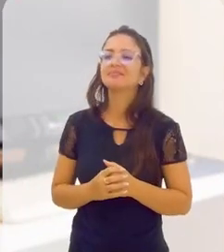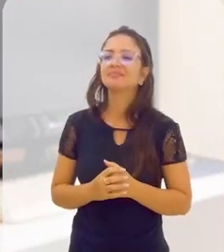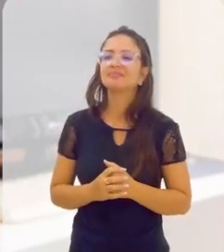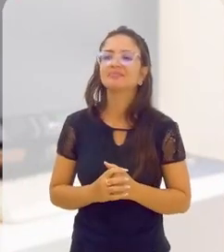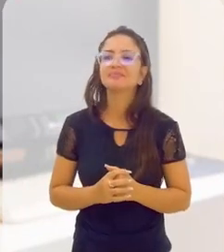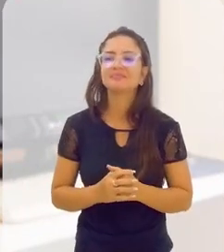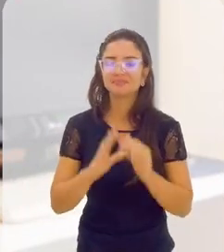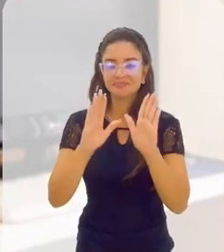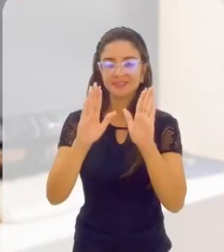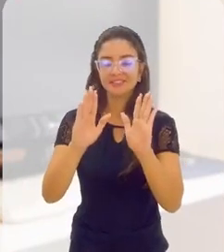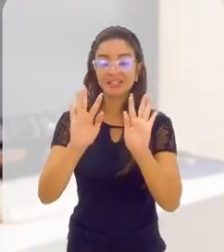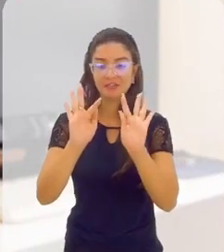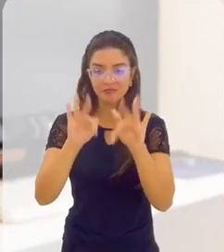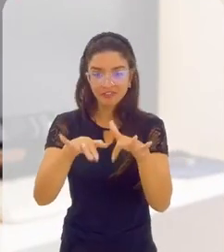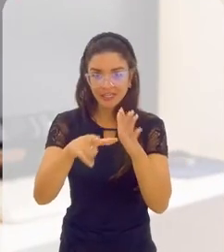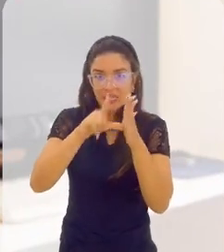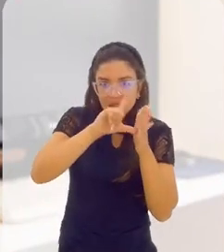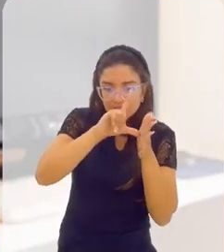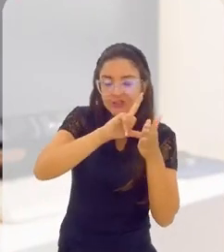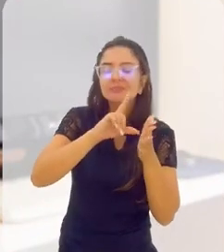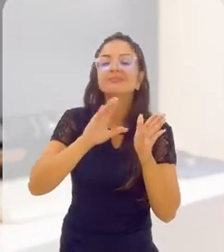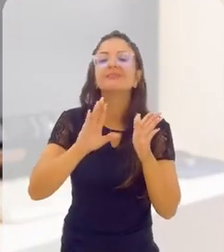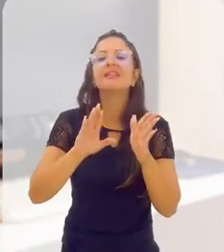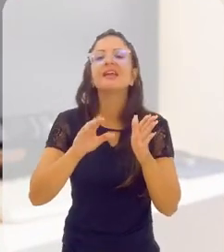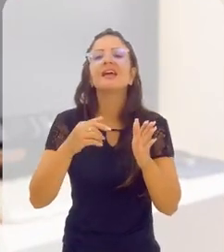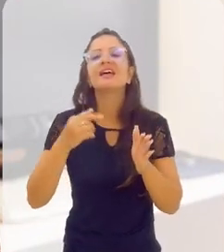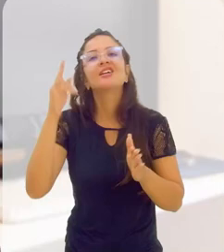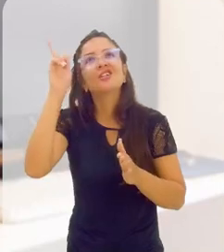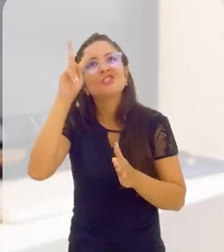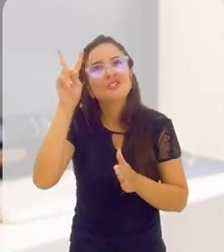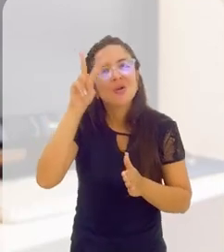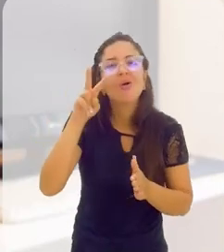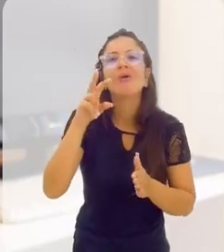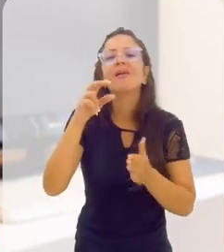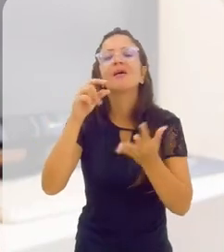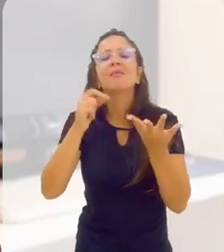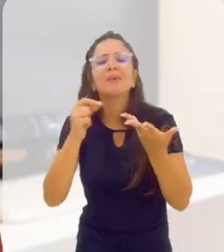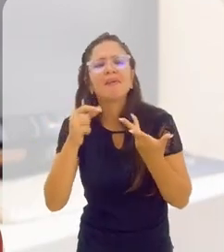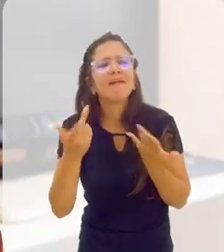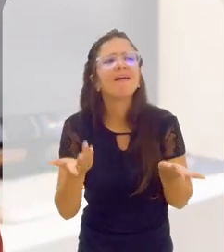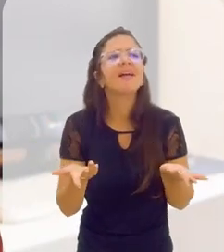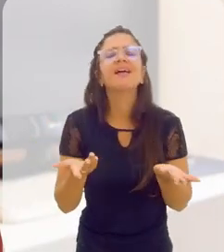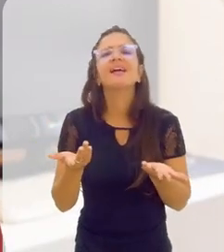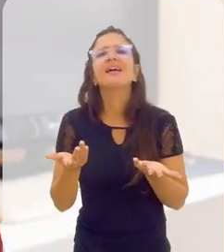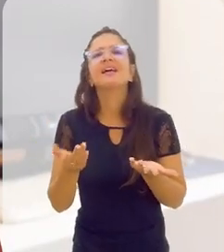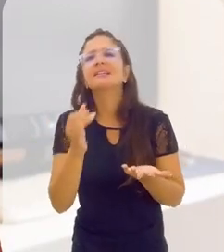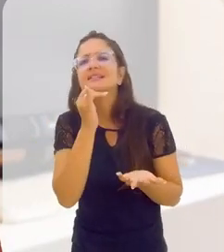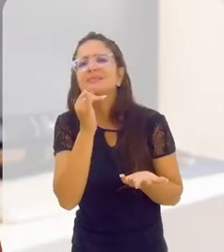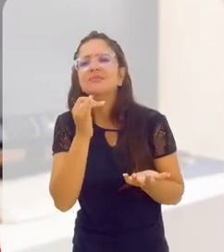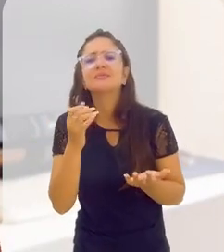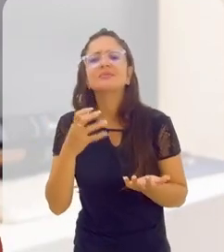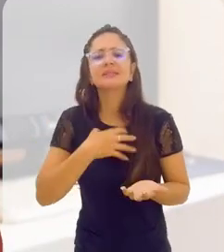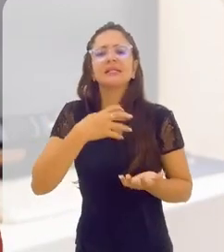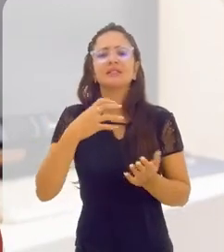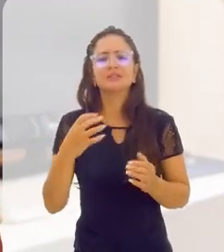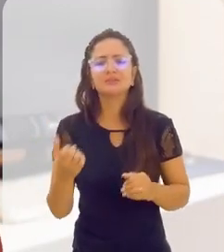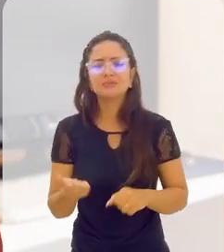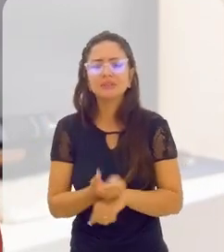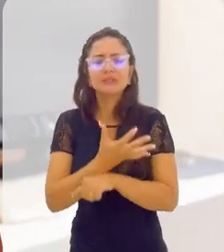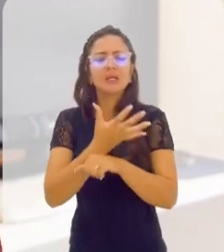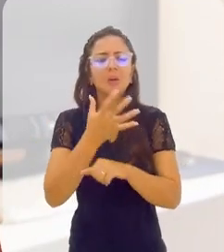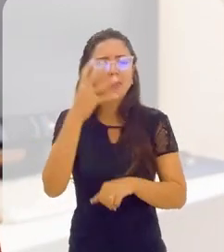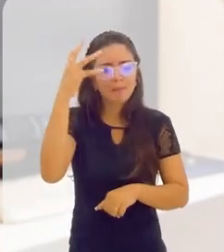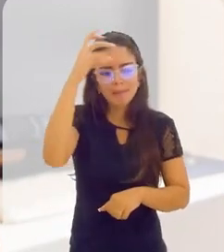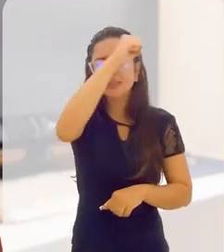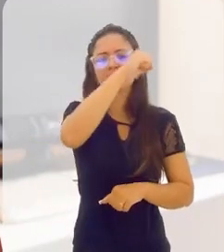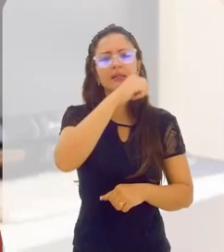antes de terminar esse programa história ou histórias que tem te dado assim alguma lição